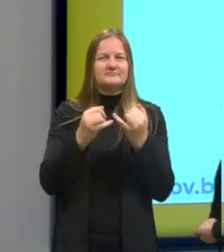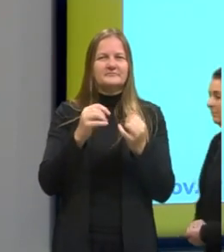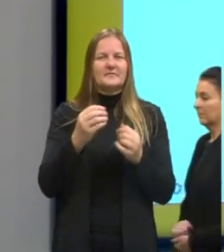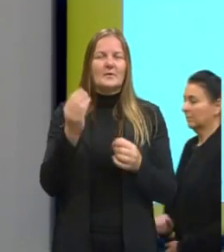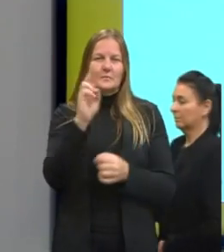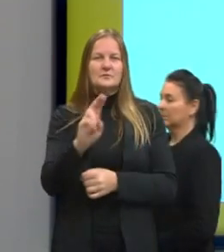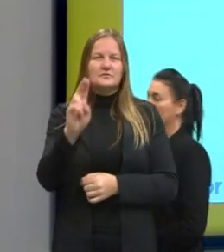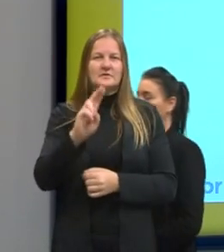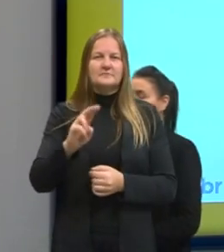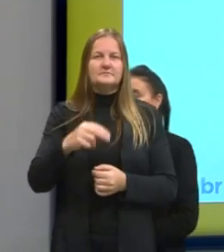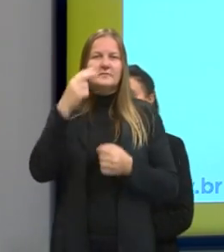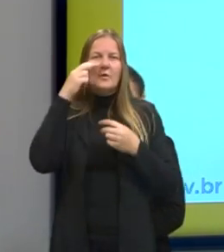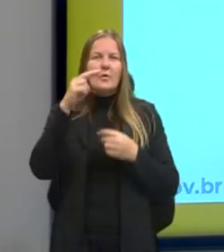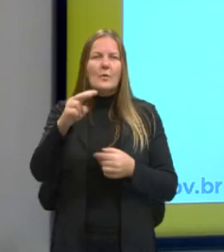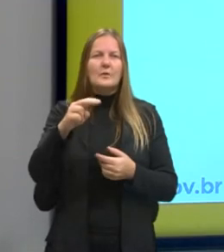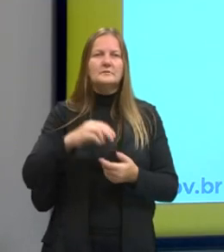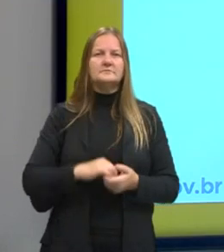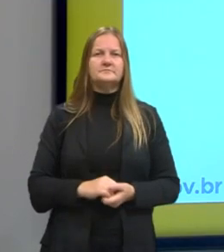A gente olha,